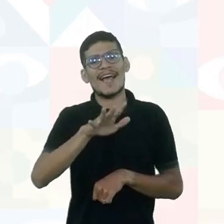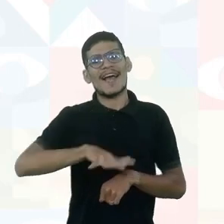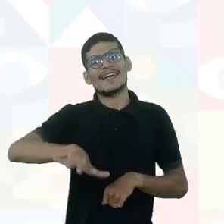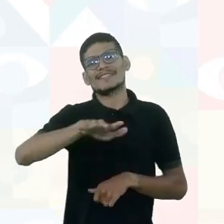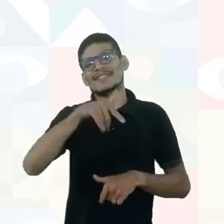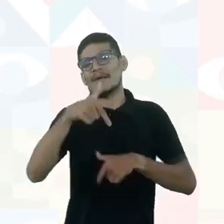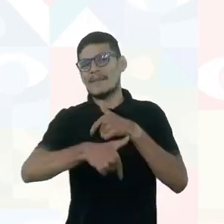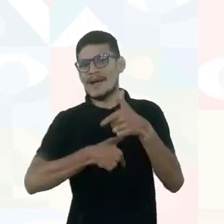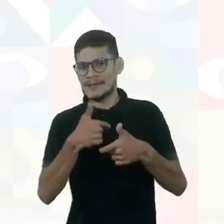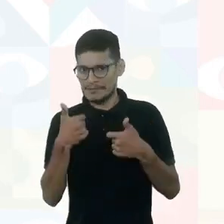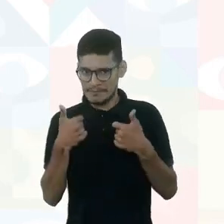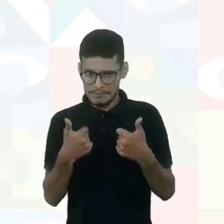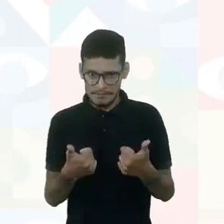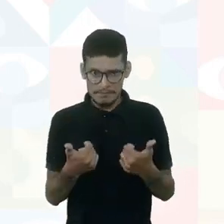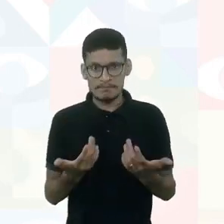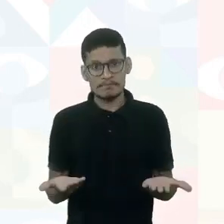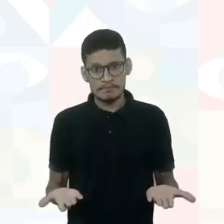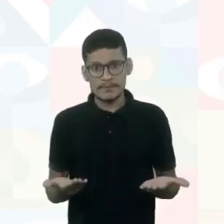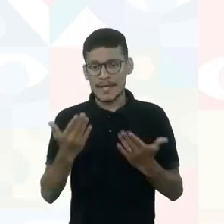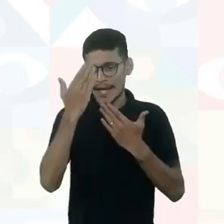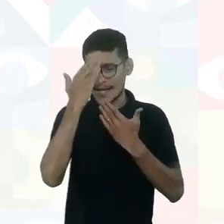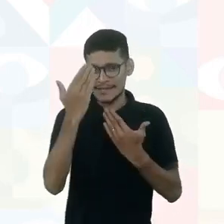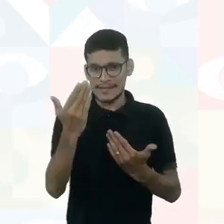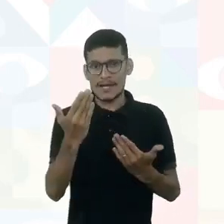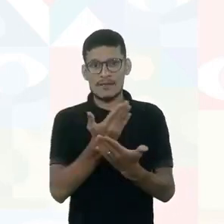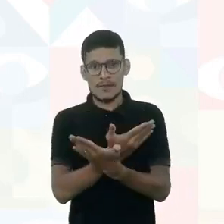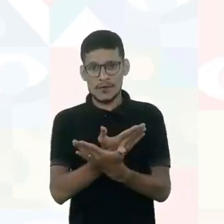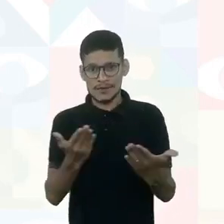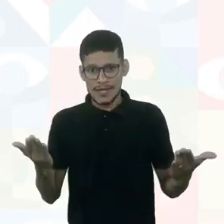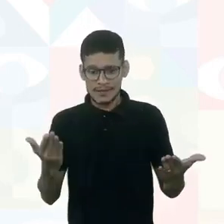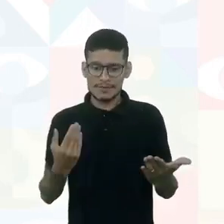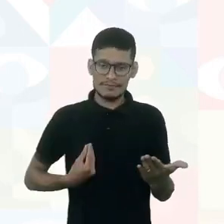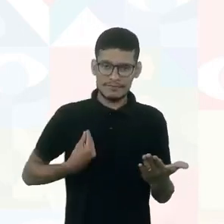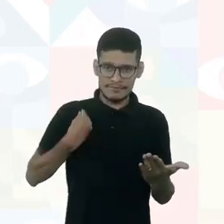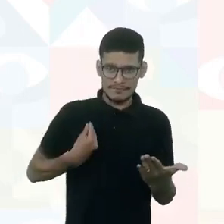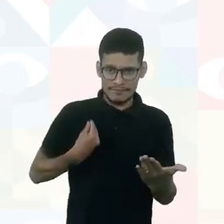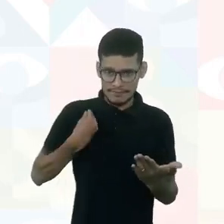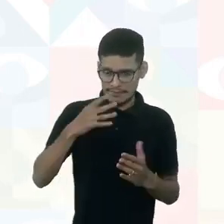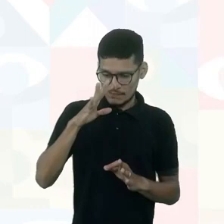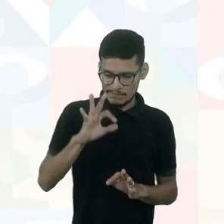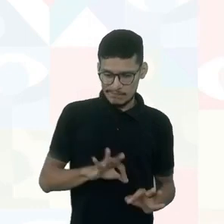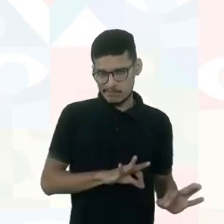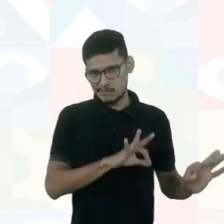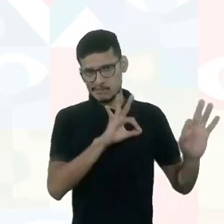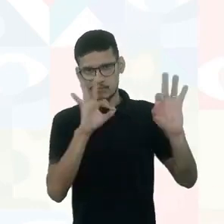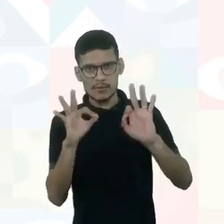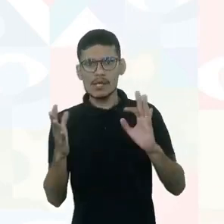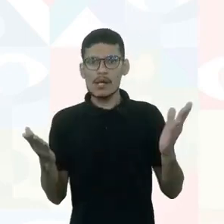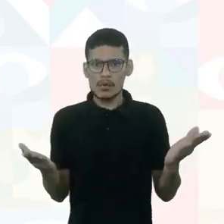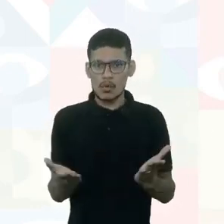verdade? Então, muita gratidão por ter estado comigo agora nessa